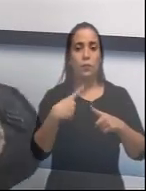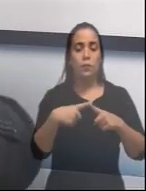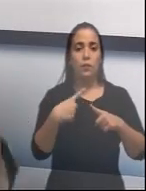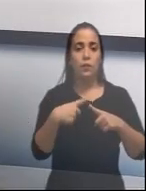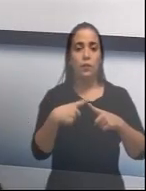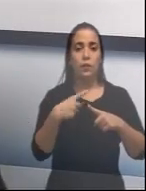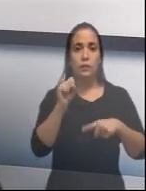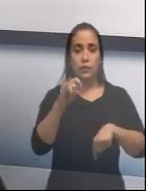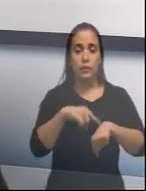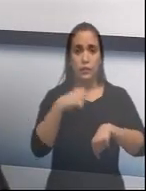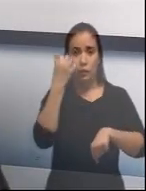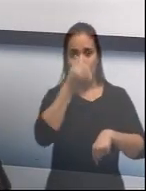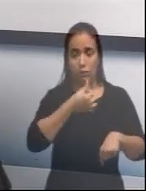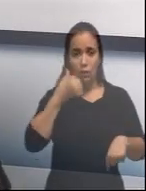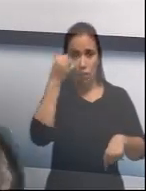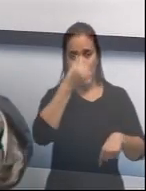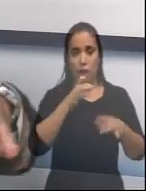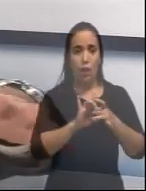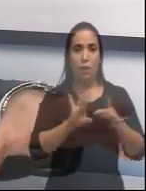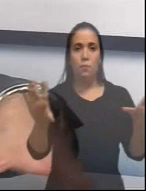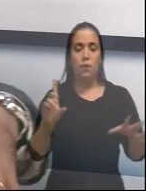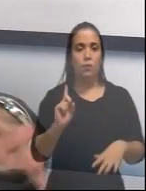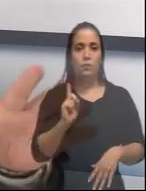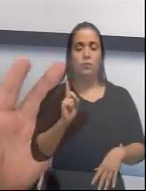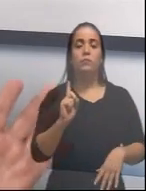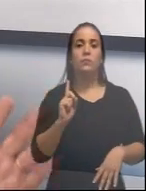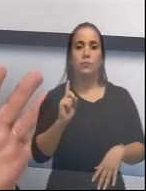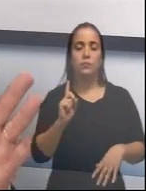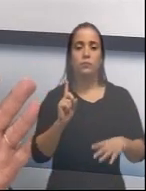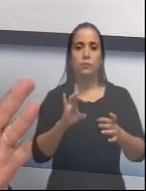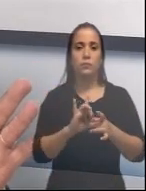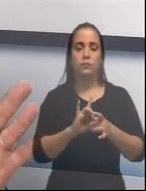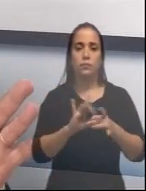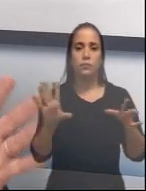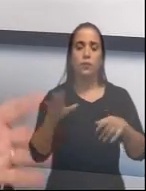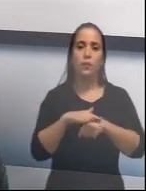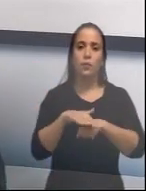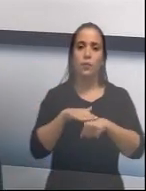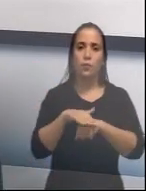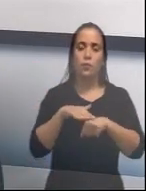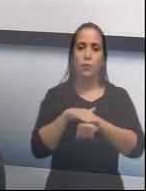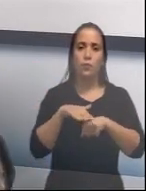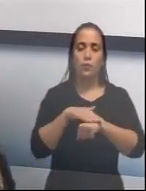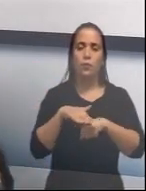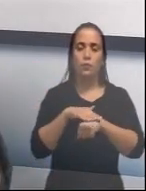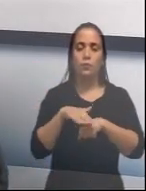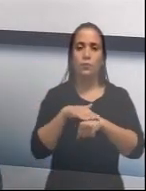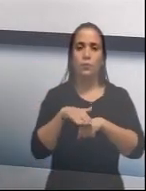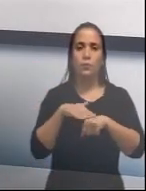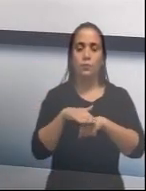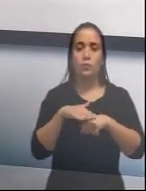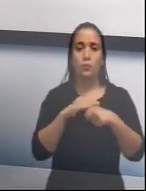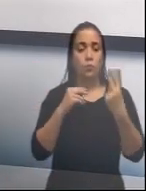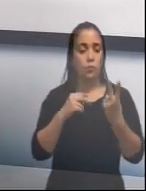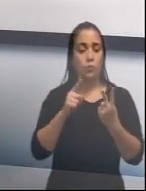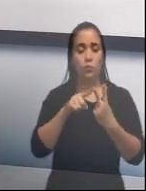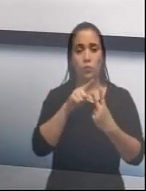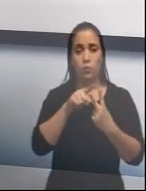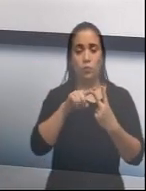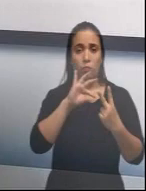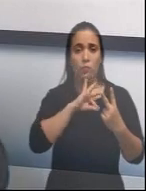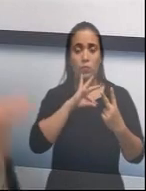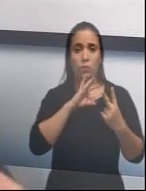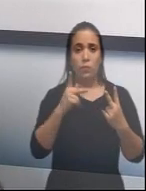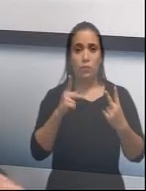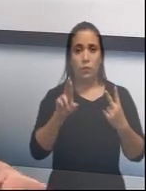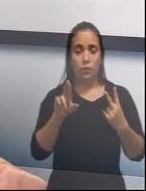não podia mais liberar, e liberou, porque era o jeito lá. Os 2 rapazes da Polícia Rodoviária Federal,